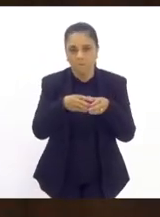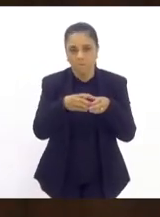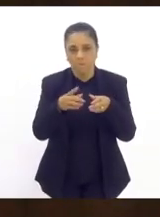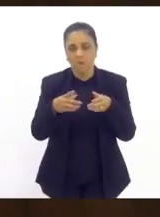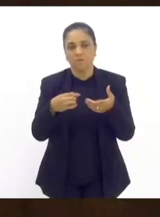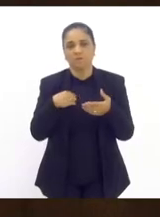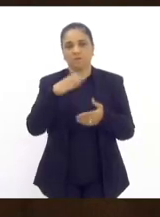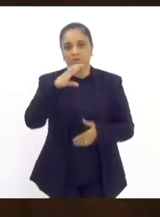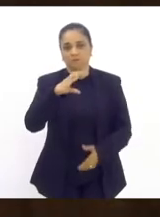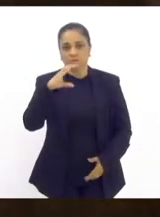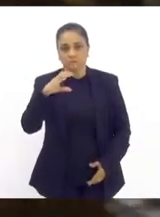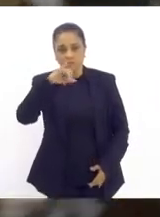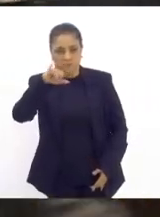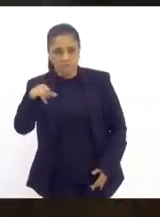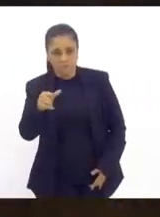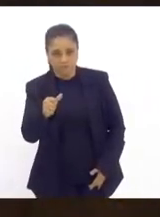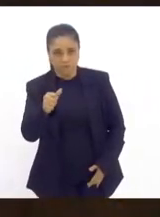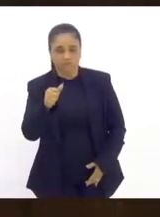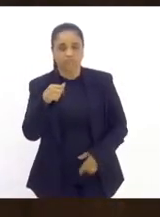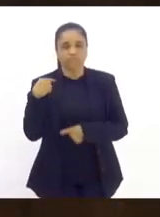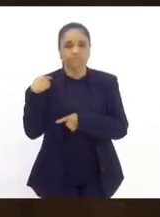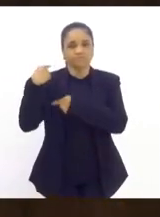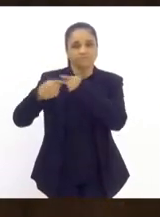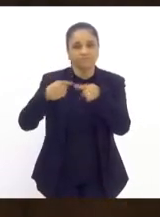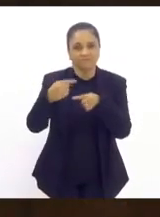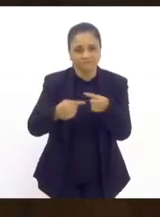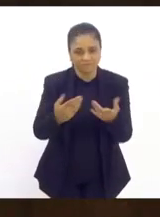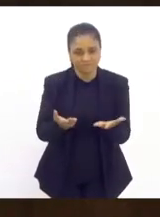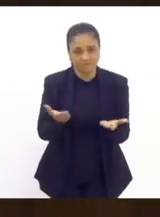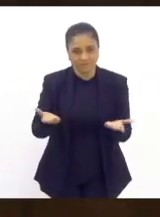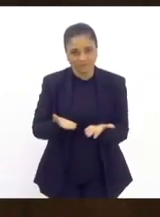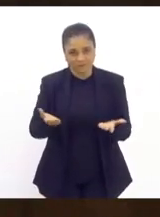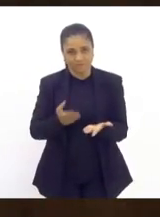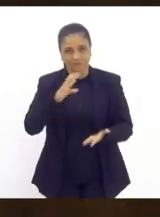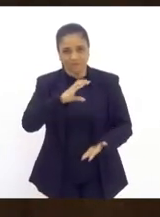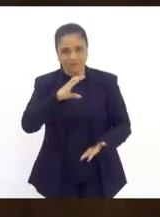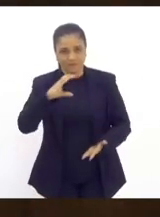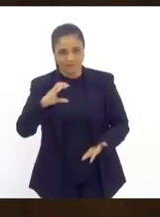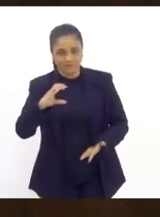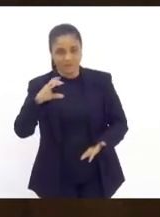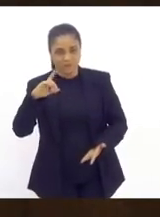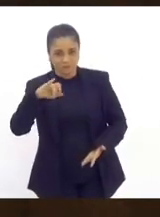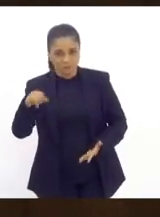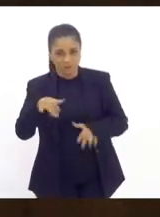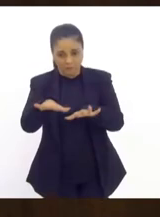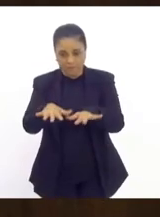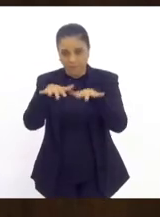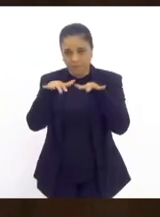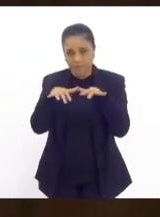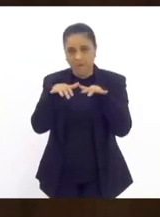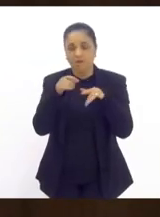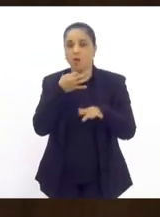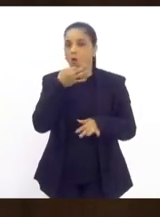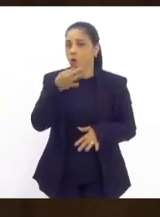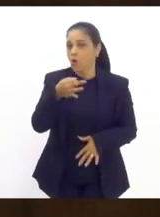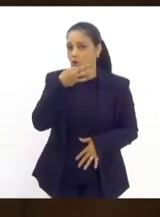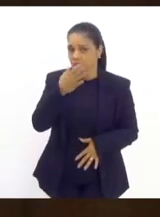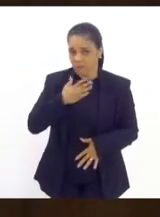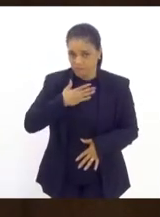na tradição da ccj aqui em Plenário é sugerir a vossa excelência